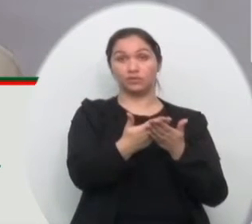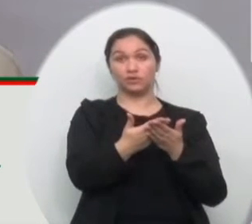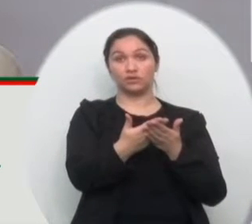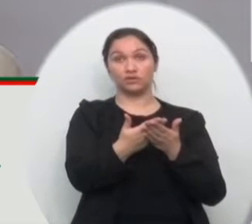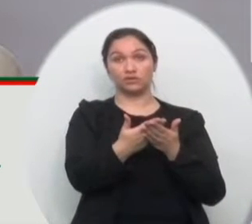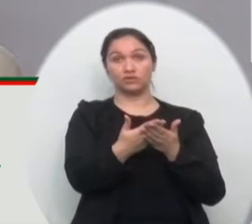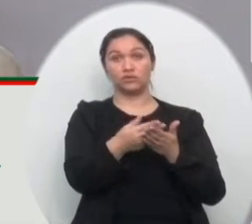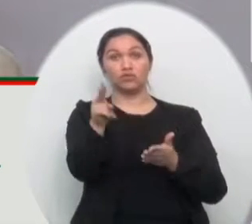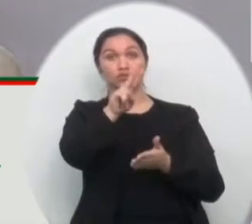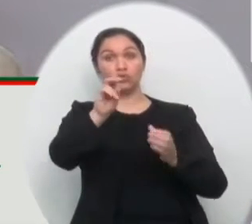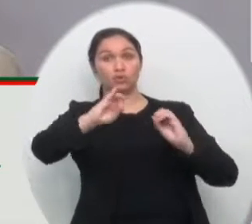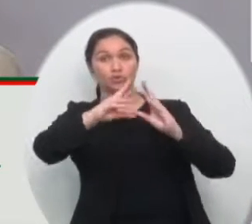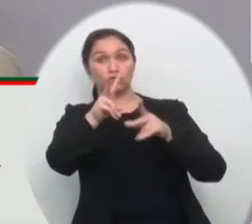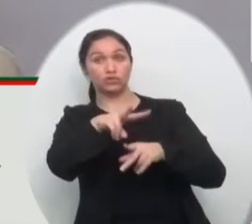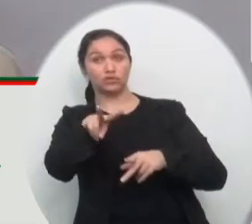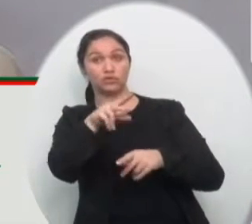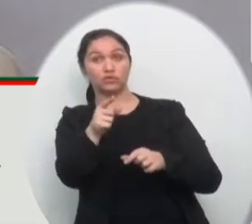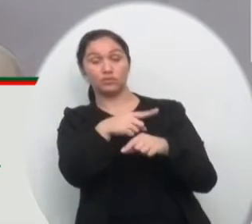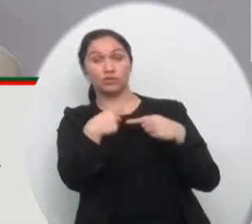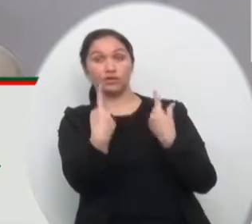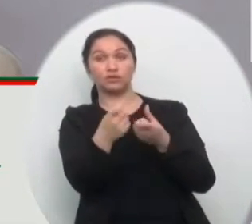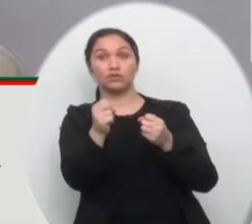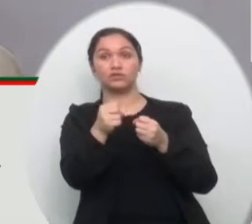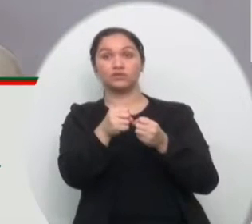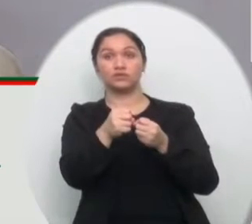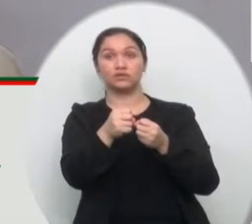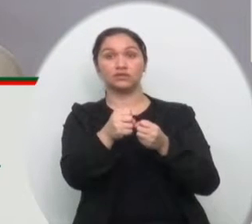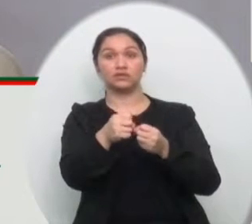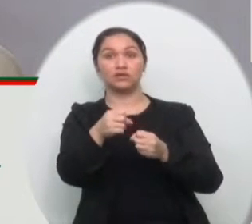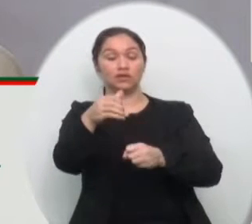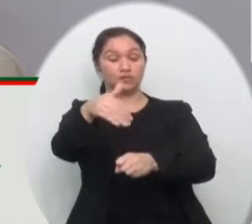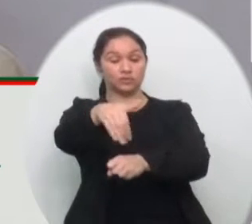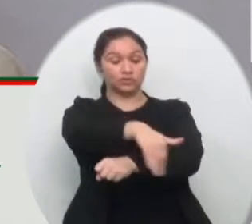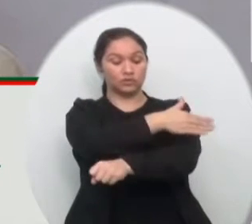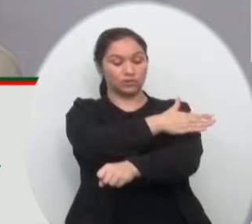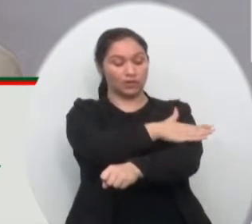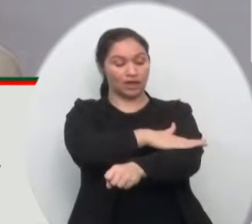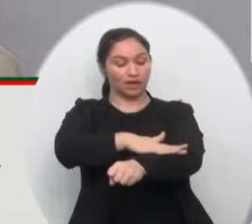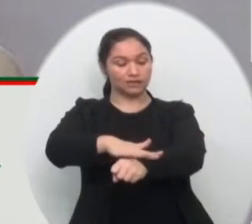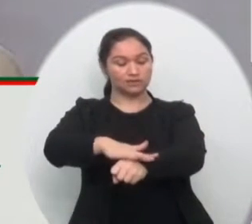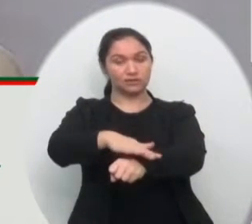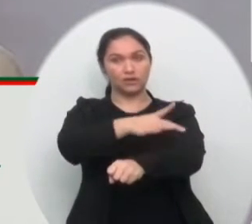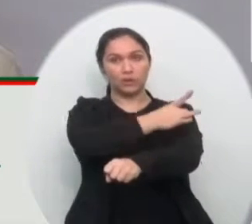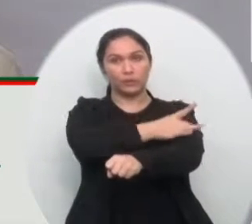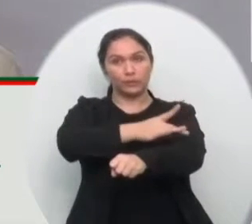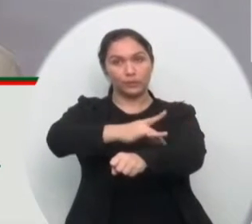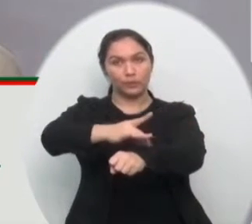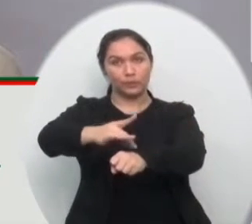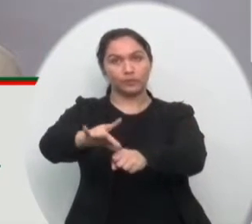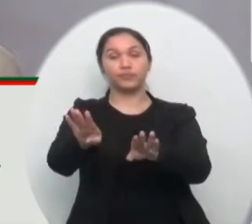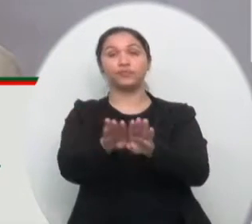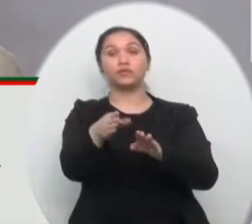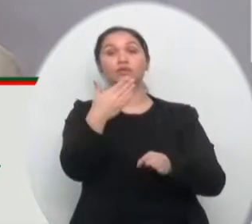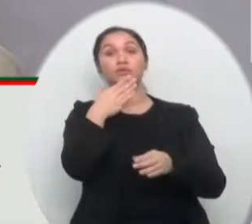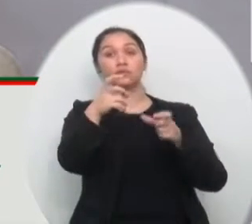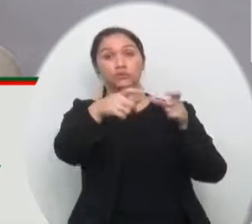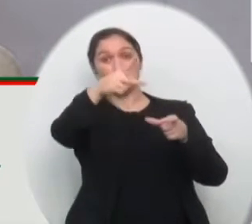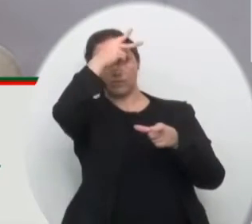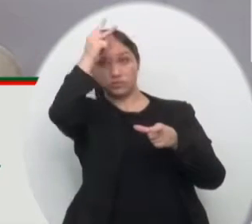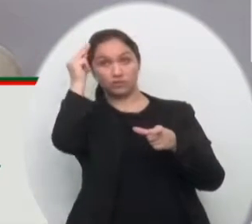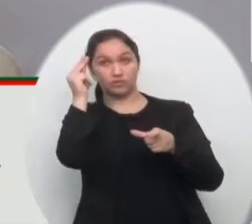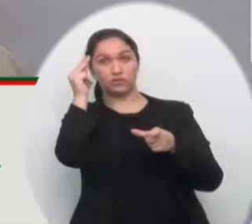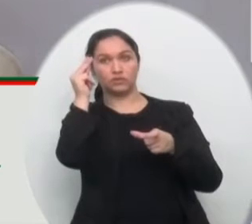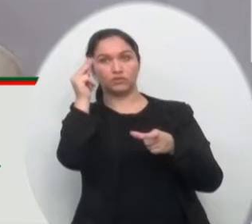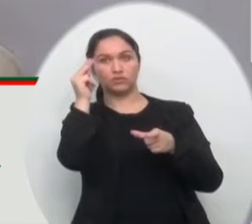DENIT, o Estado, para fazer aqueles acostamentos e aqueles problemas que estão tendo lá. Vamos pedir para a Prefeitura fazer e verificar as licenças ambientais e